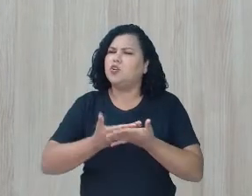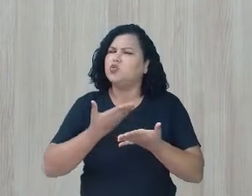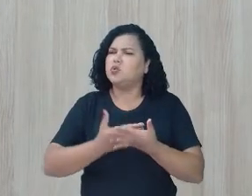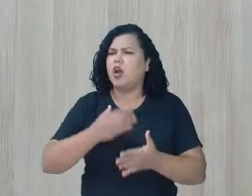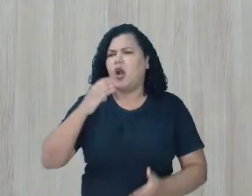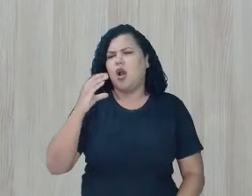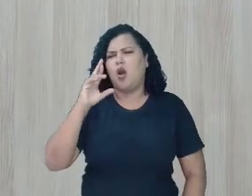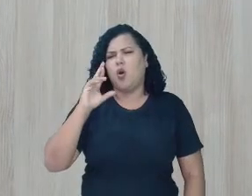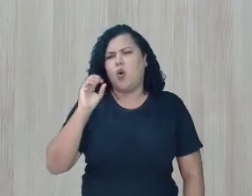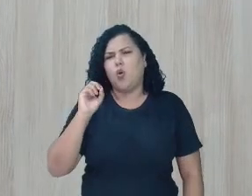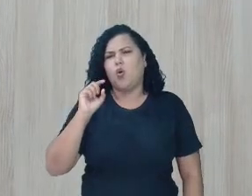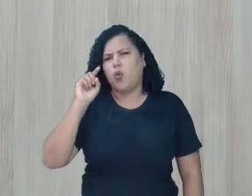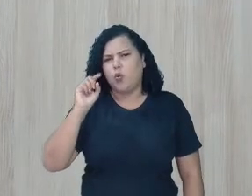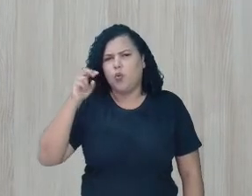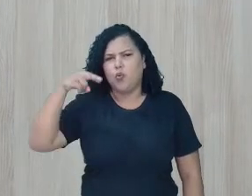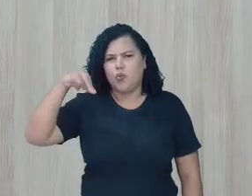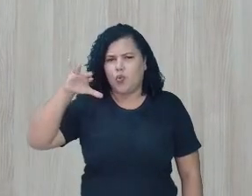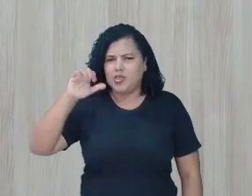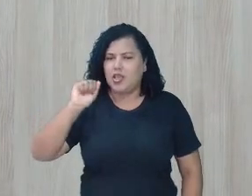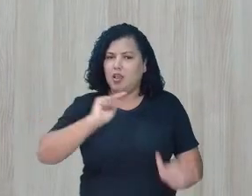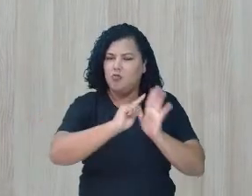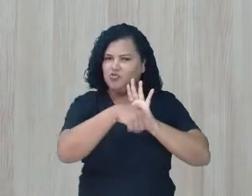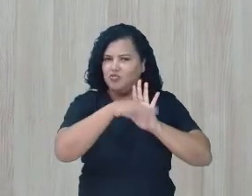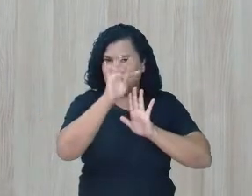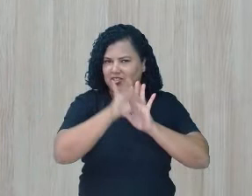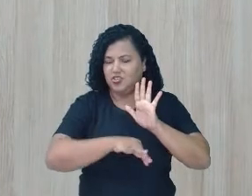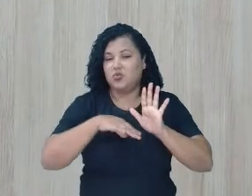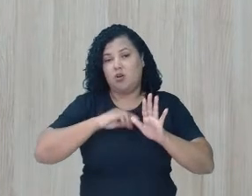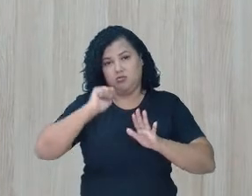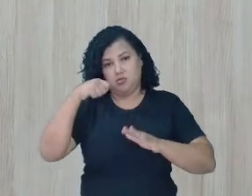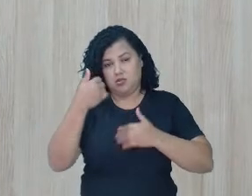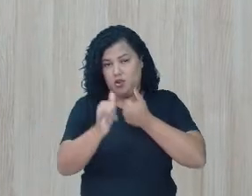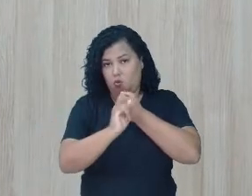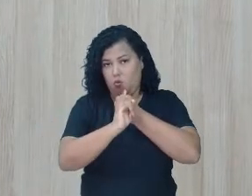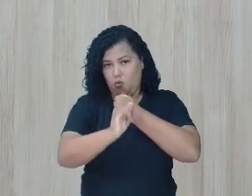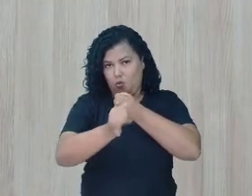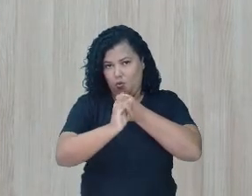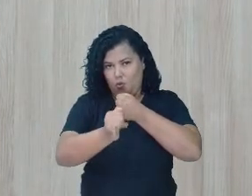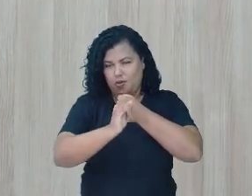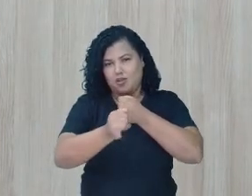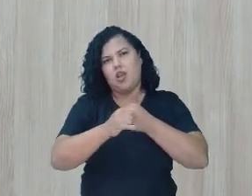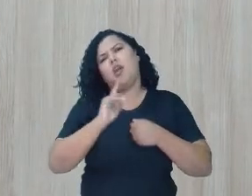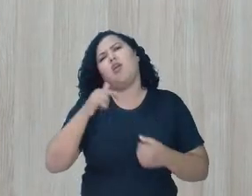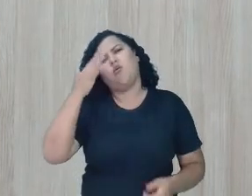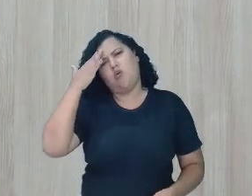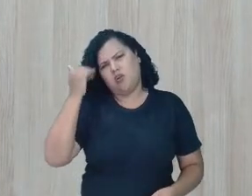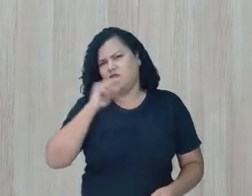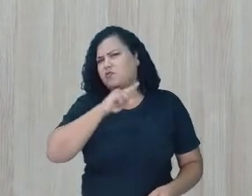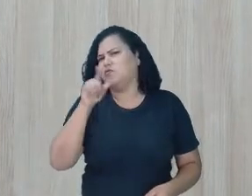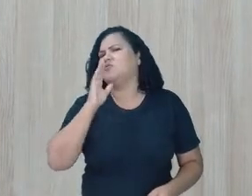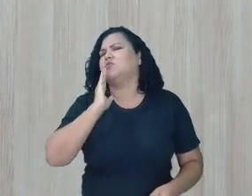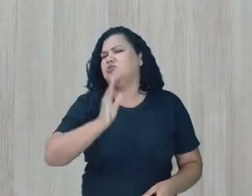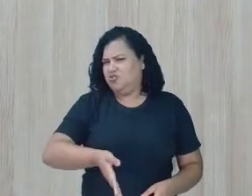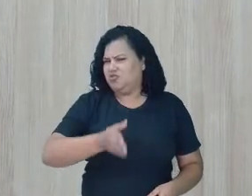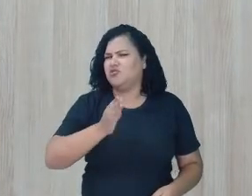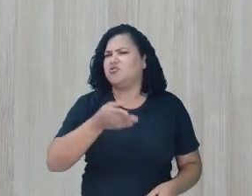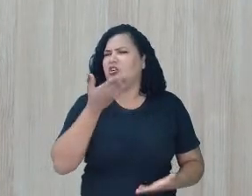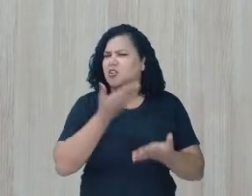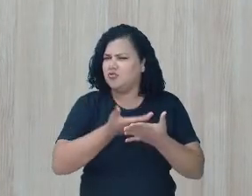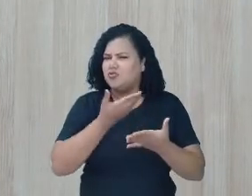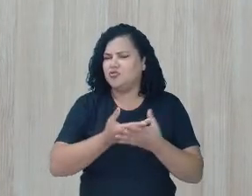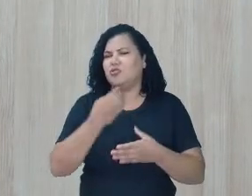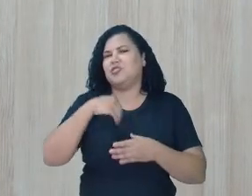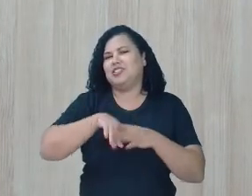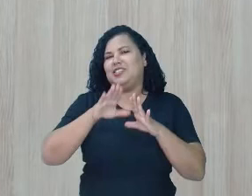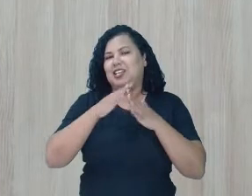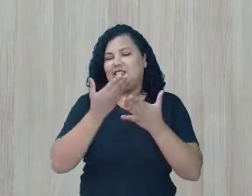pouquinho mais sobre esse gênero textual, que eu tenho certeza que todo mundo já deve ter visto na escola, em algum momento, ou